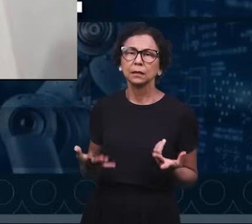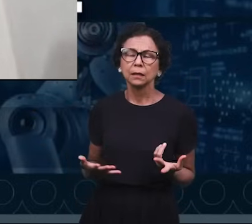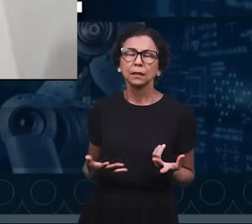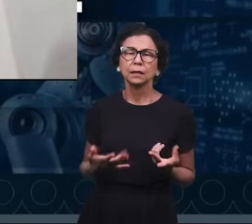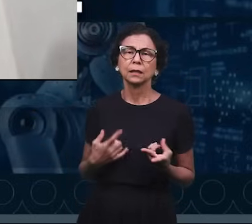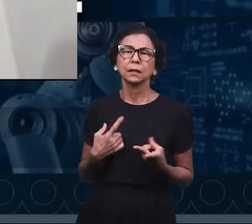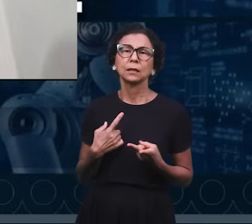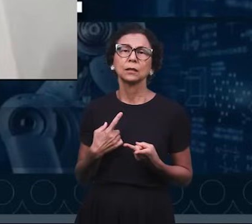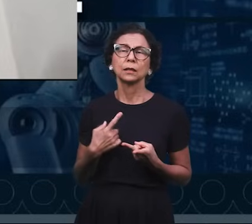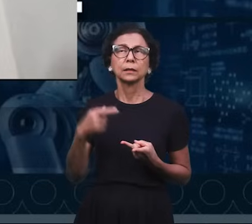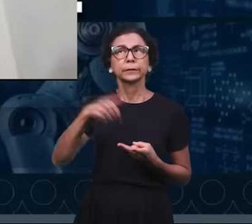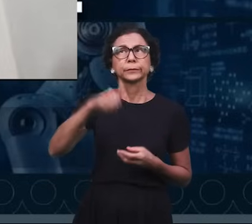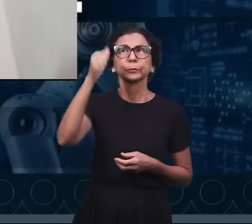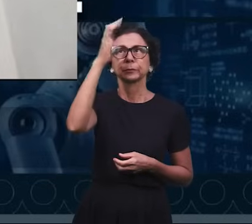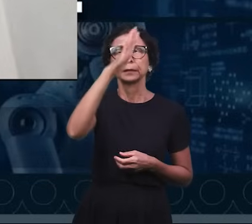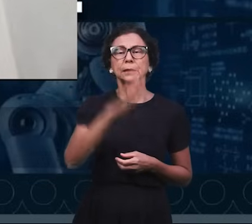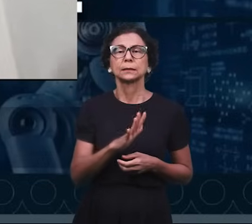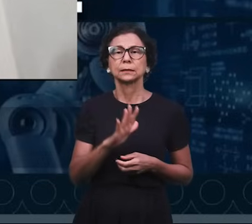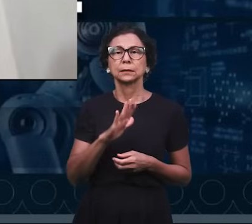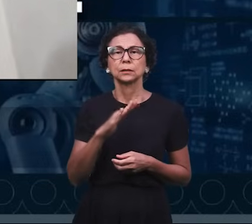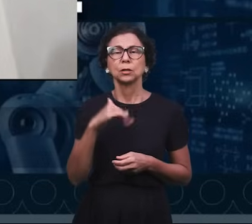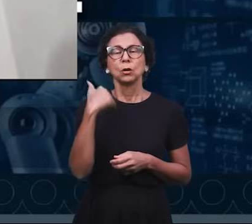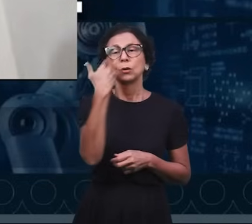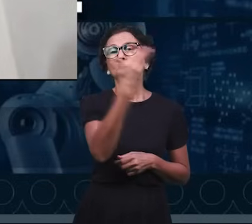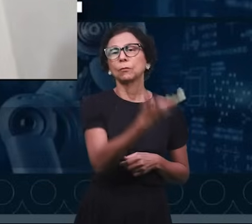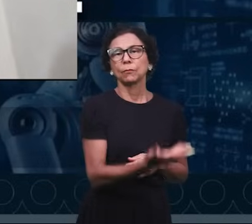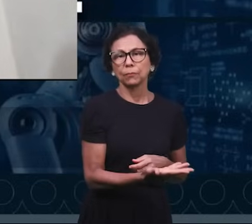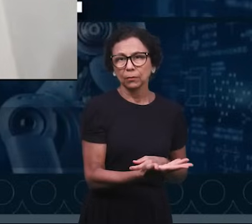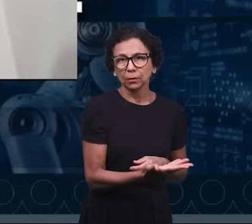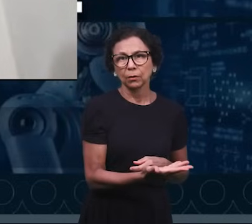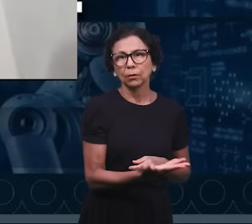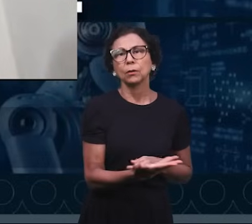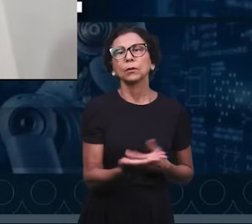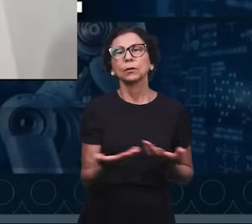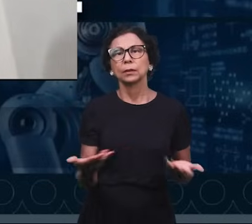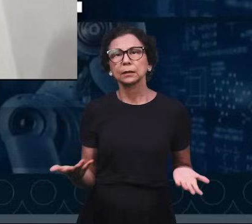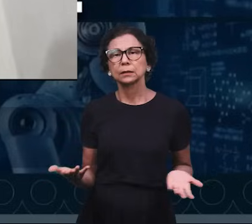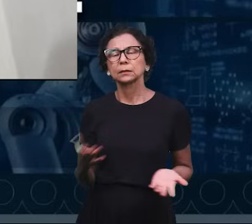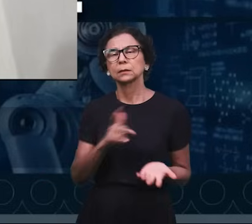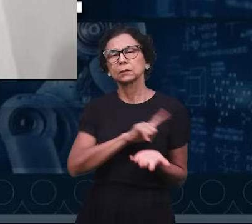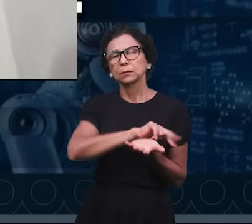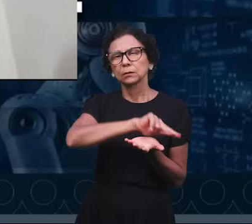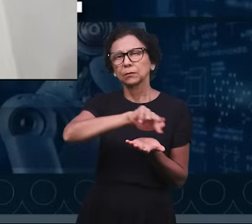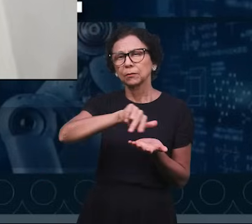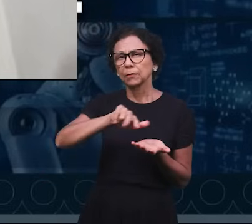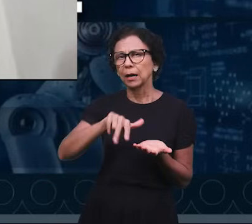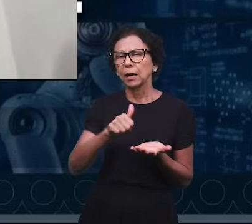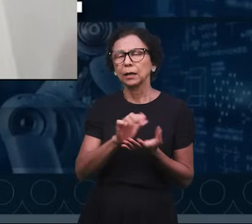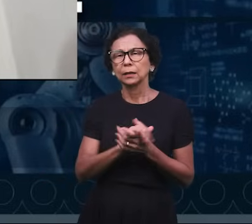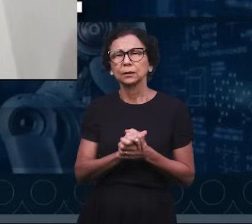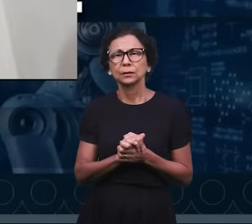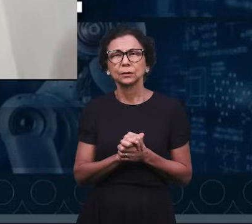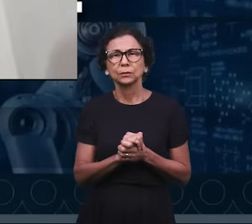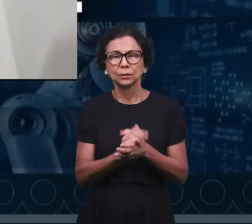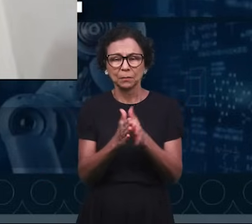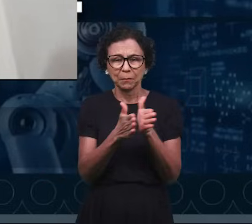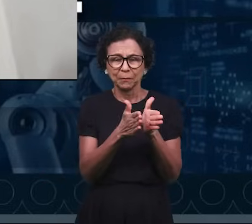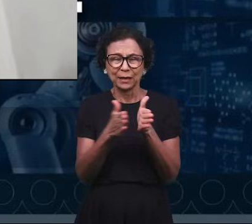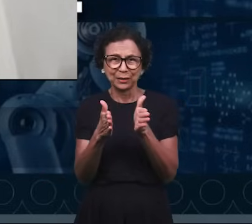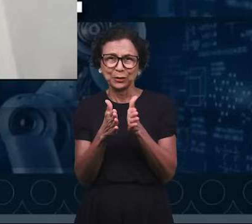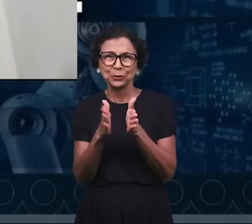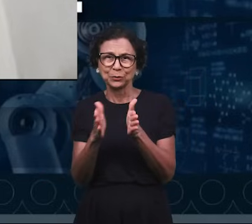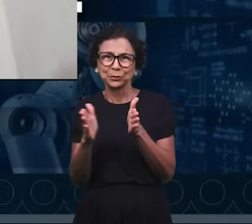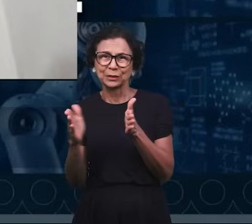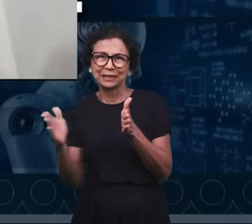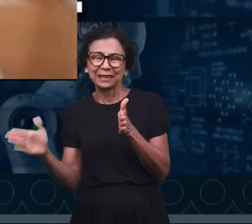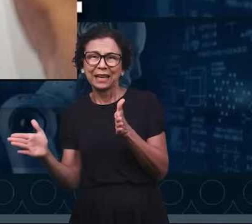produção energética, por exemplo, no Brasil, entre outros países, em que nós temos as diversas, né, estações do ano, em